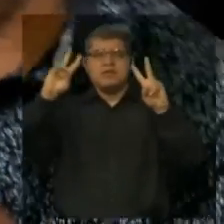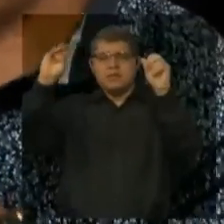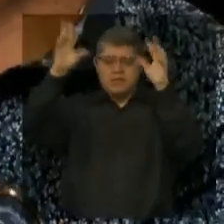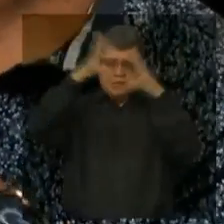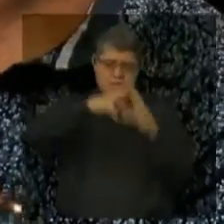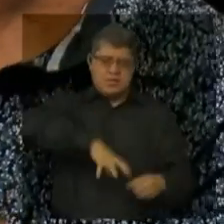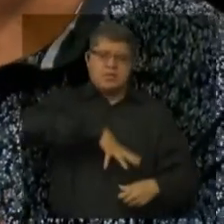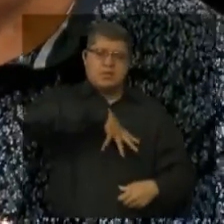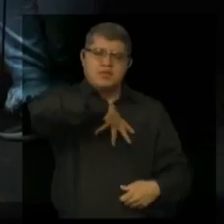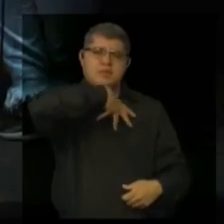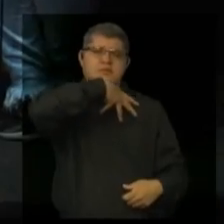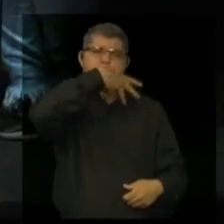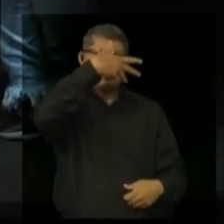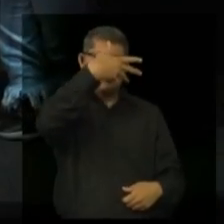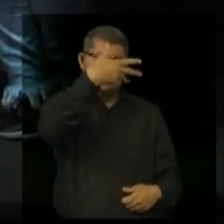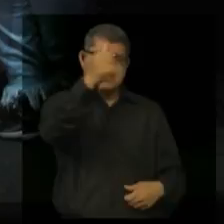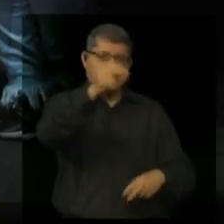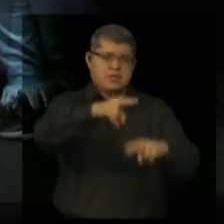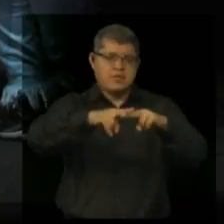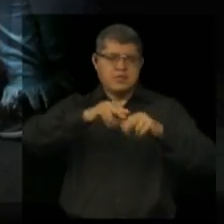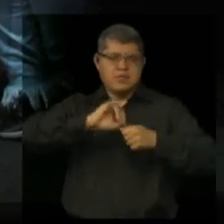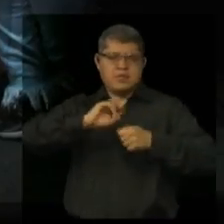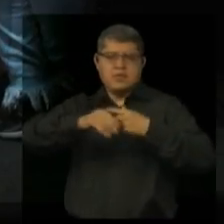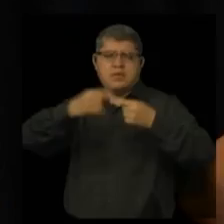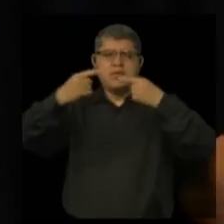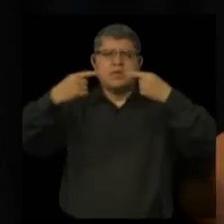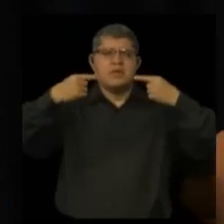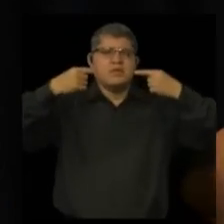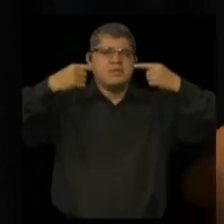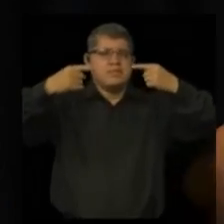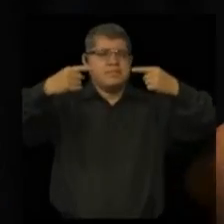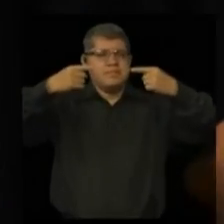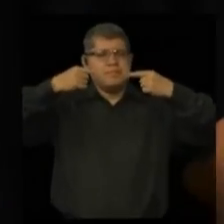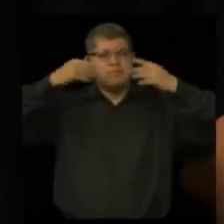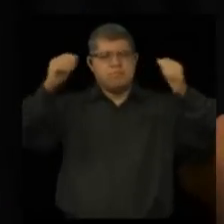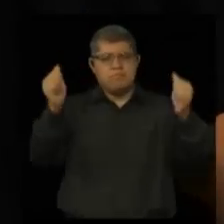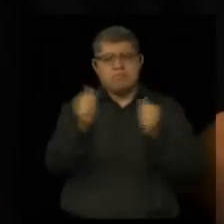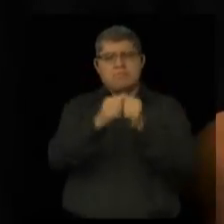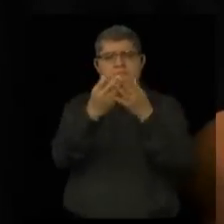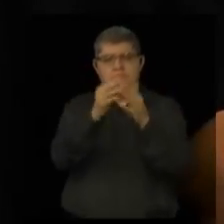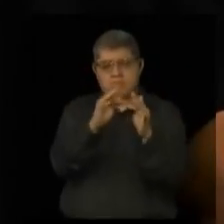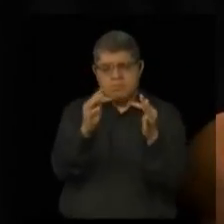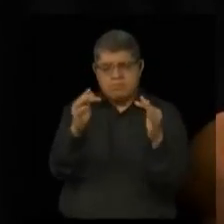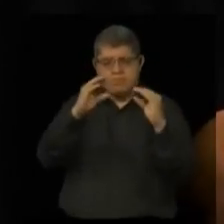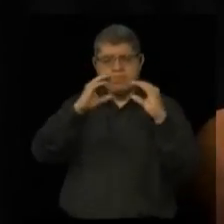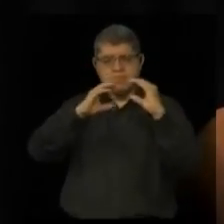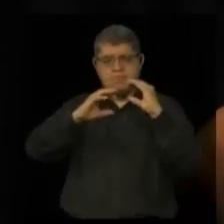de fúria. Por isso faço essa música como humilde cantor.